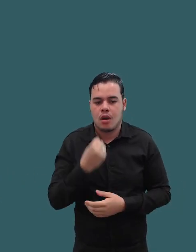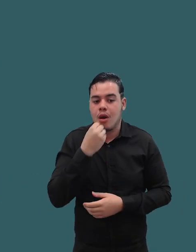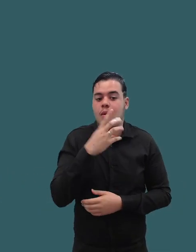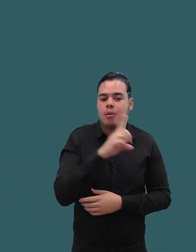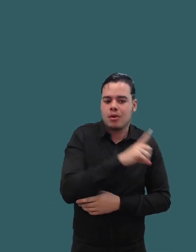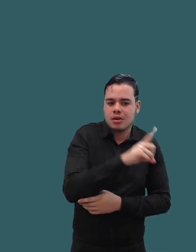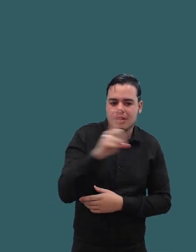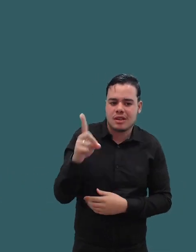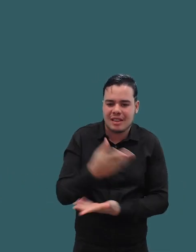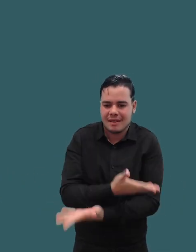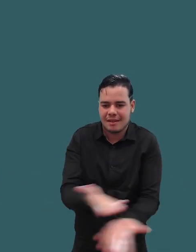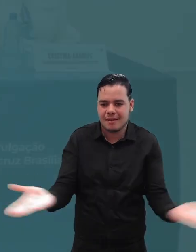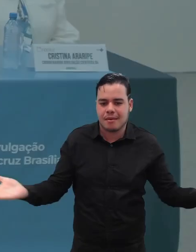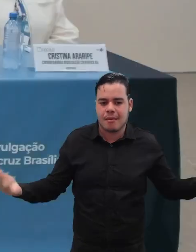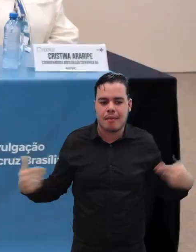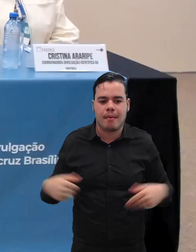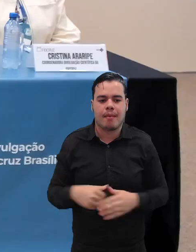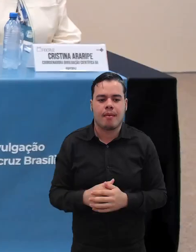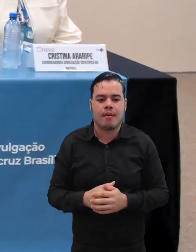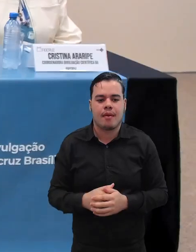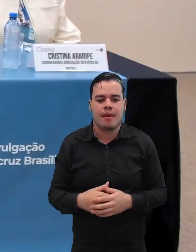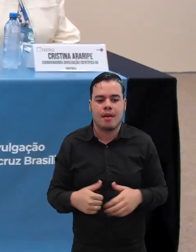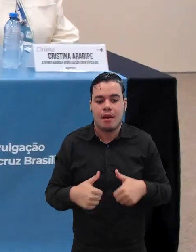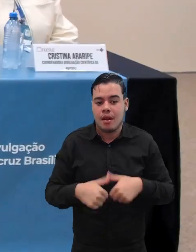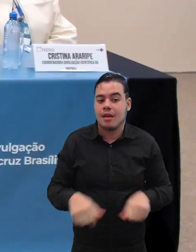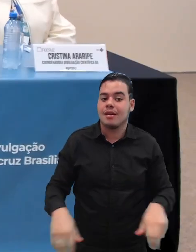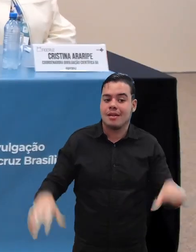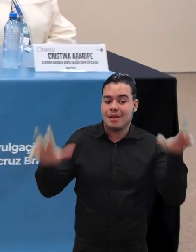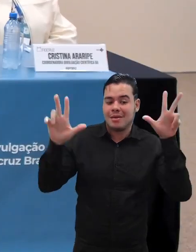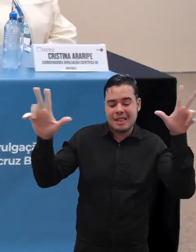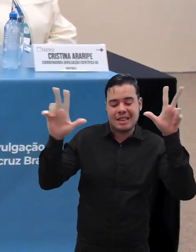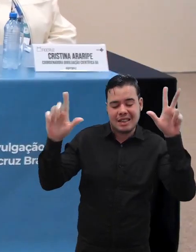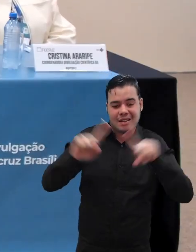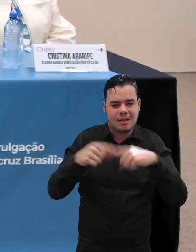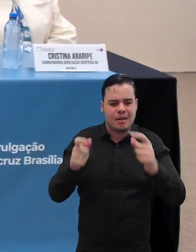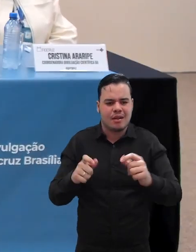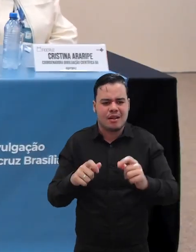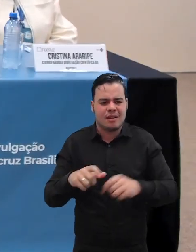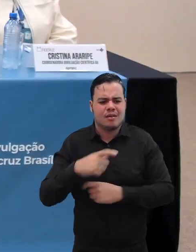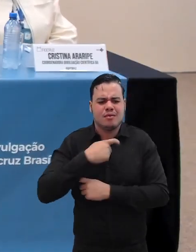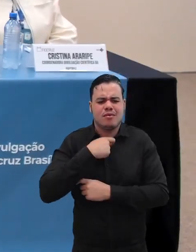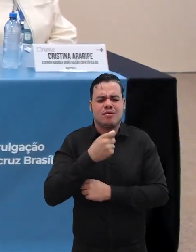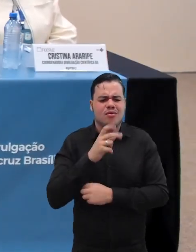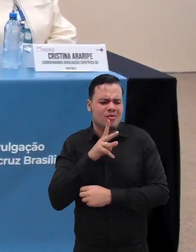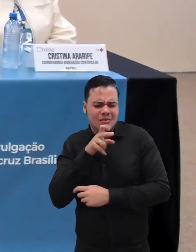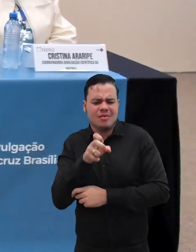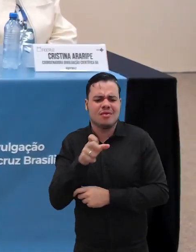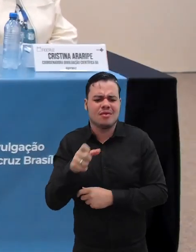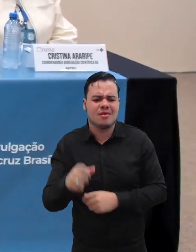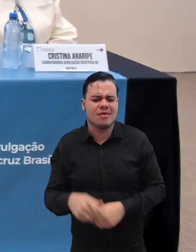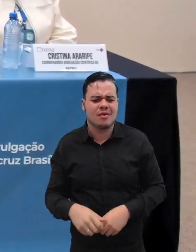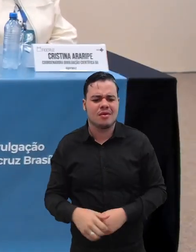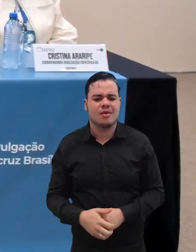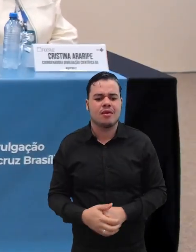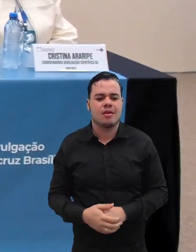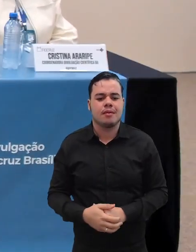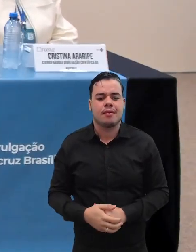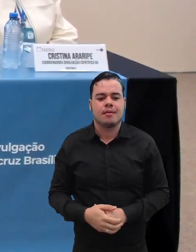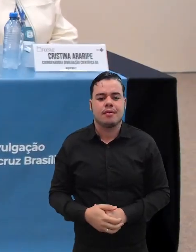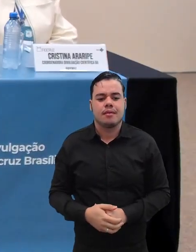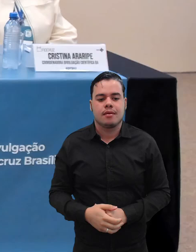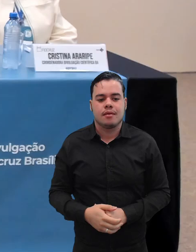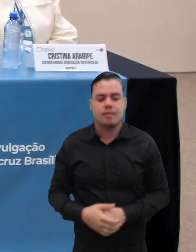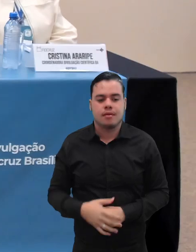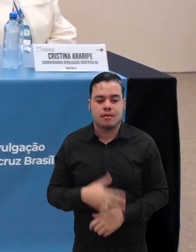pessoal. Bom dia. Sei que estamos em estado de greve, mas temos que reforçar o tom. Tá certo. Eu quero primeiro